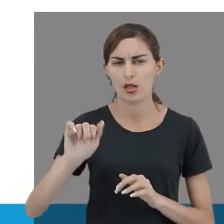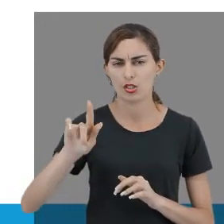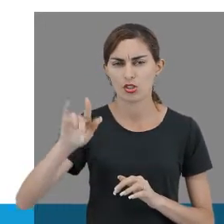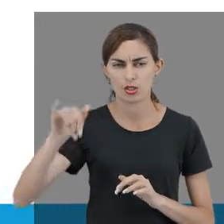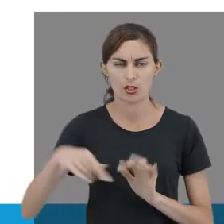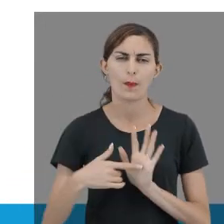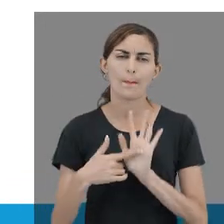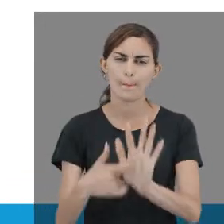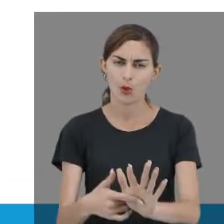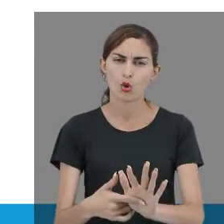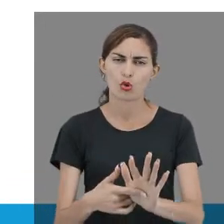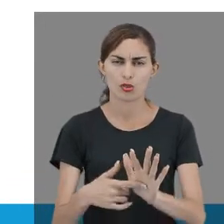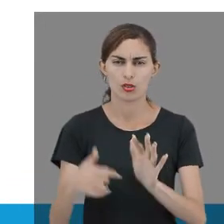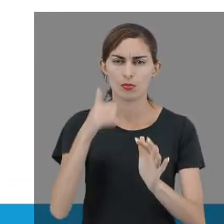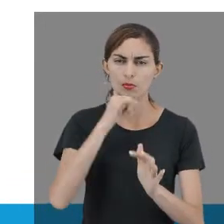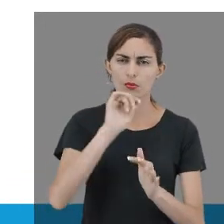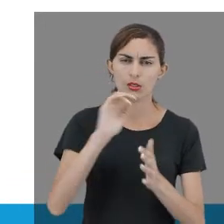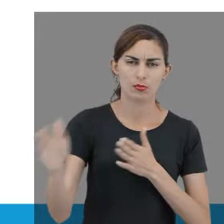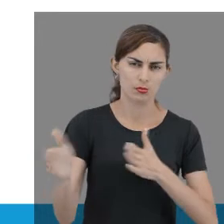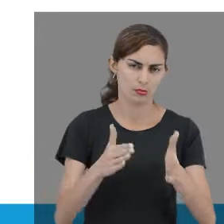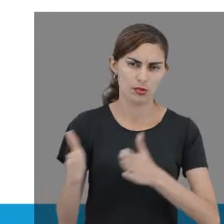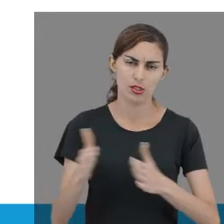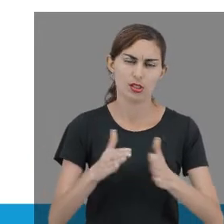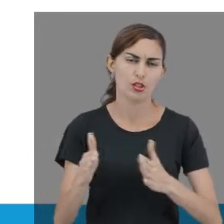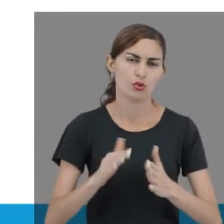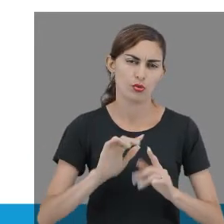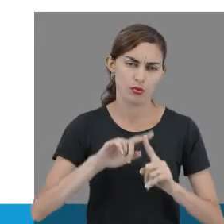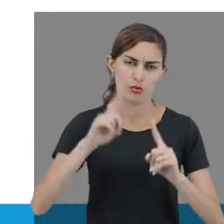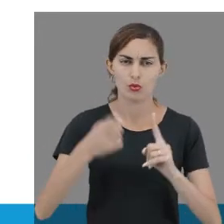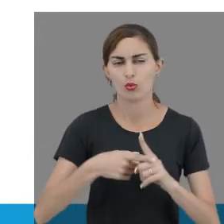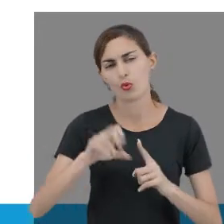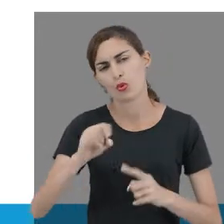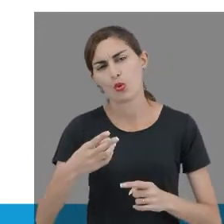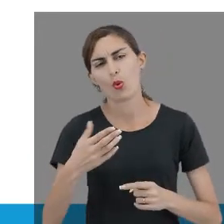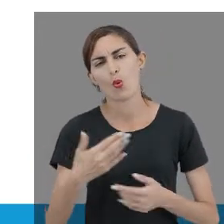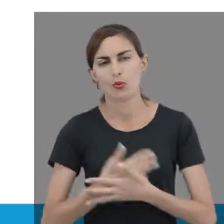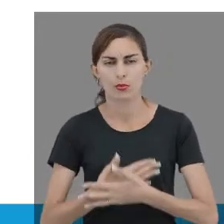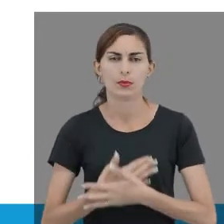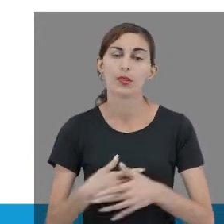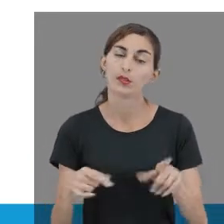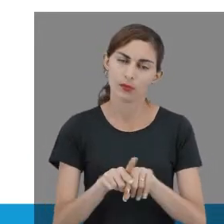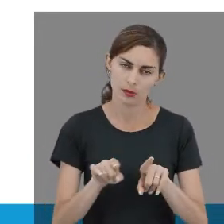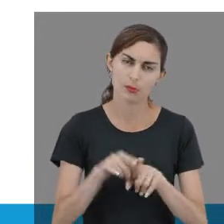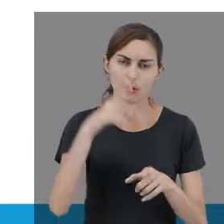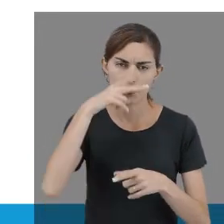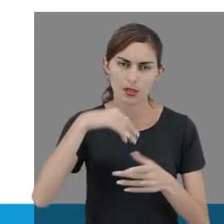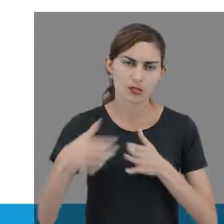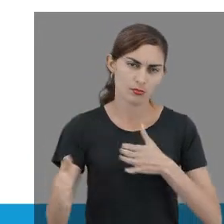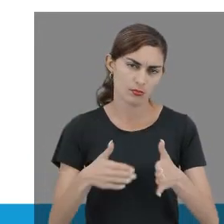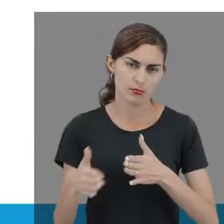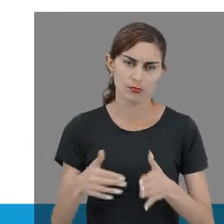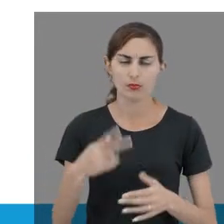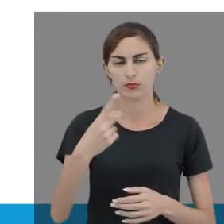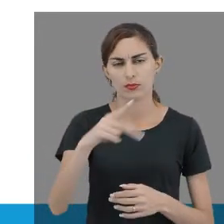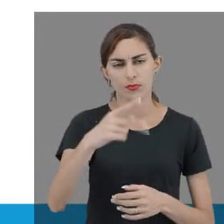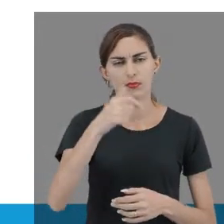não reagente nessa amostra que a gente já falou, colhida na mãe no período de gestação ou no bebê, aí nesse período